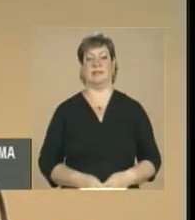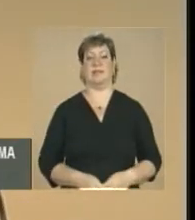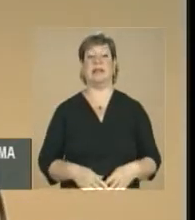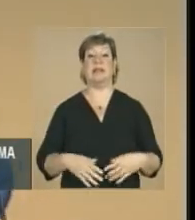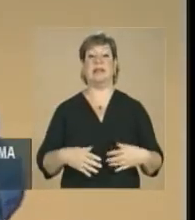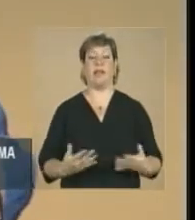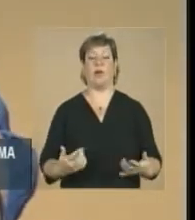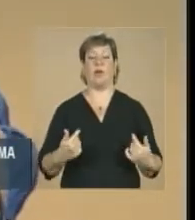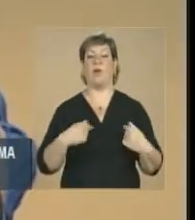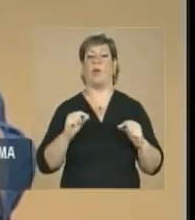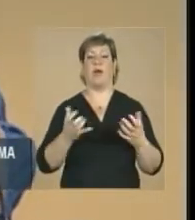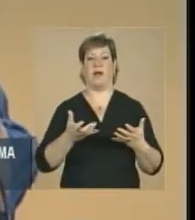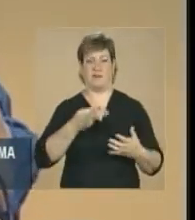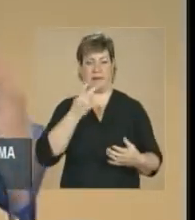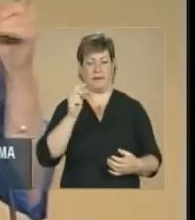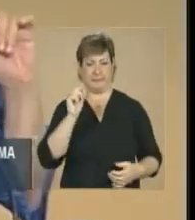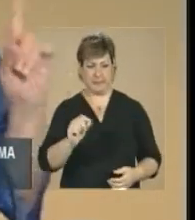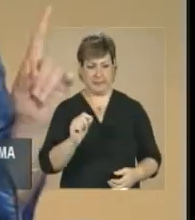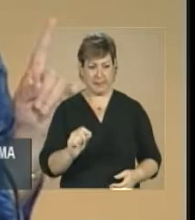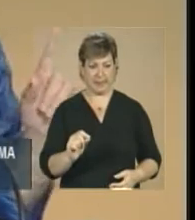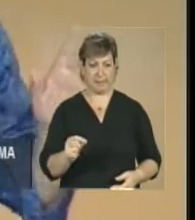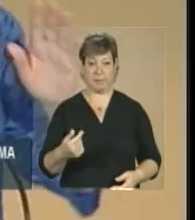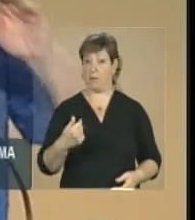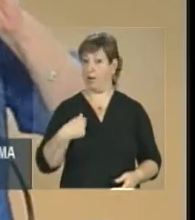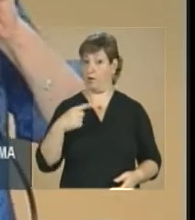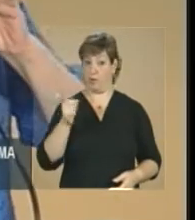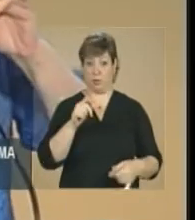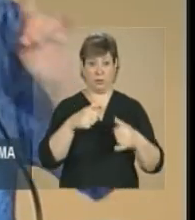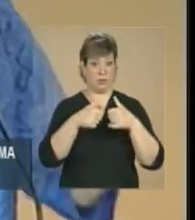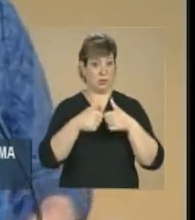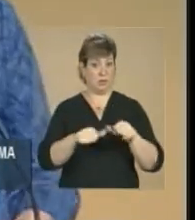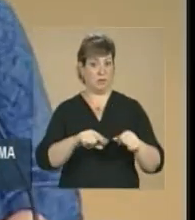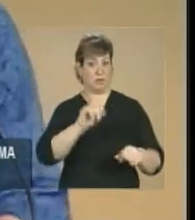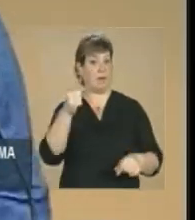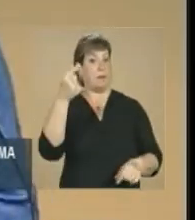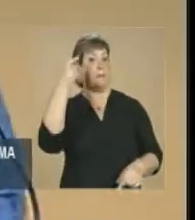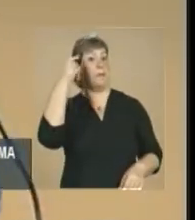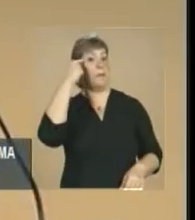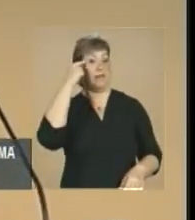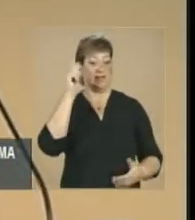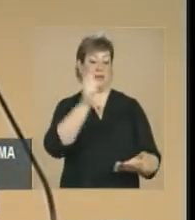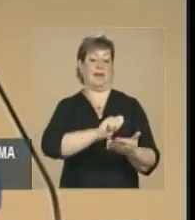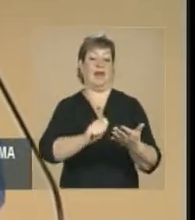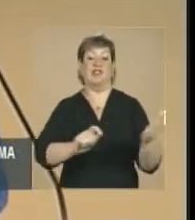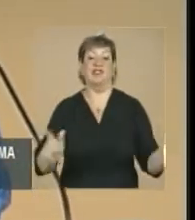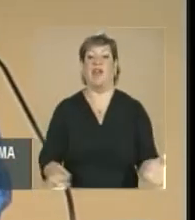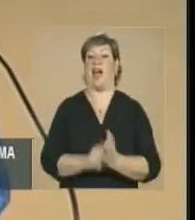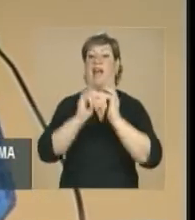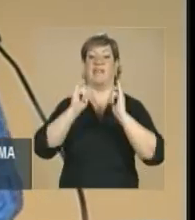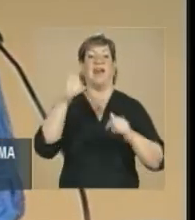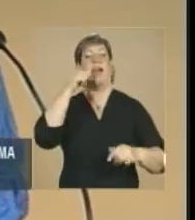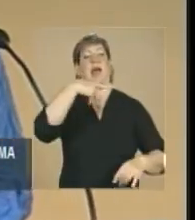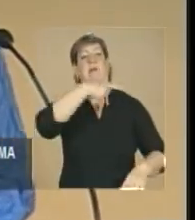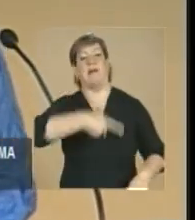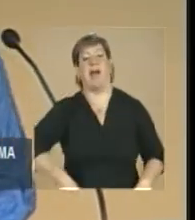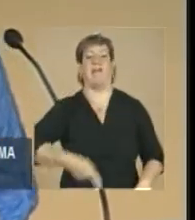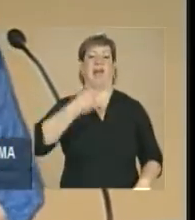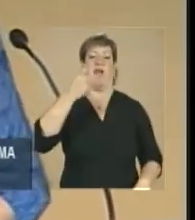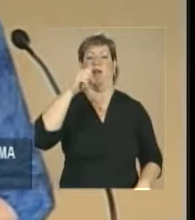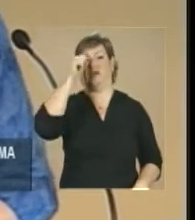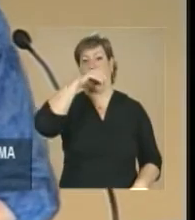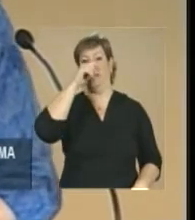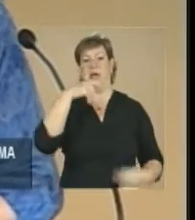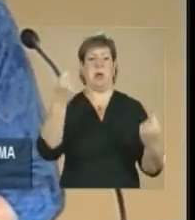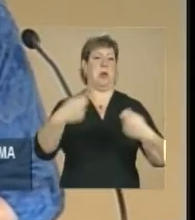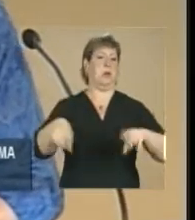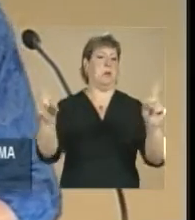Então, o que eu quero dizer é o seguinte: não estou defendendo, que daí a pouco vocês vão escrever lá no jornal. A presidenta falou que